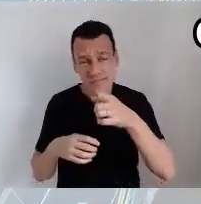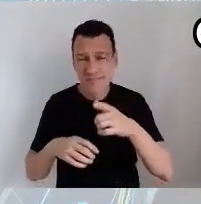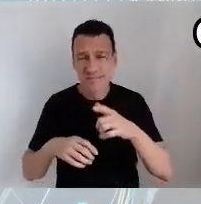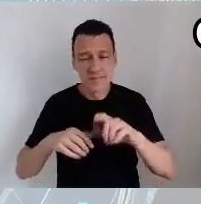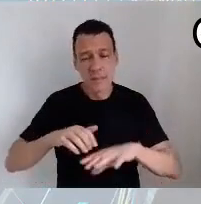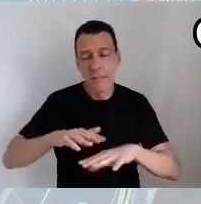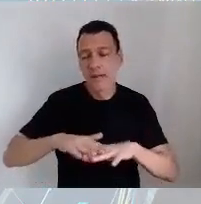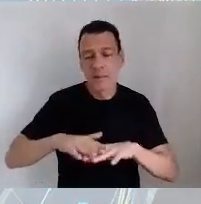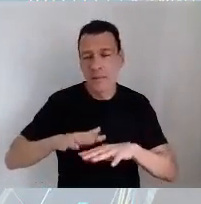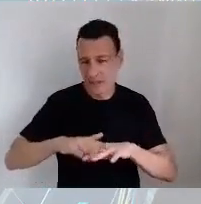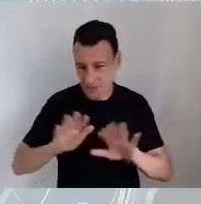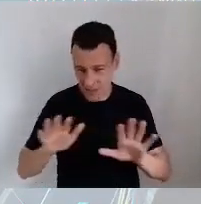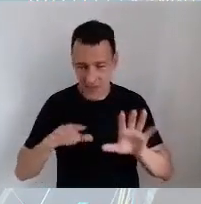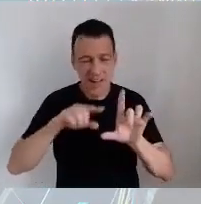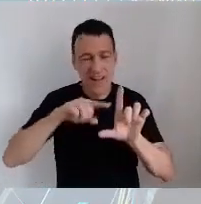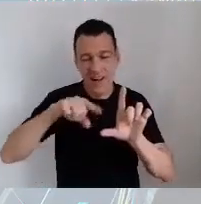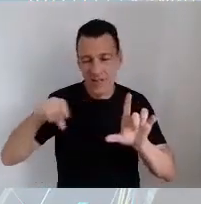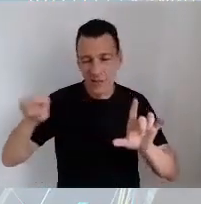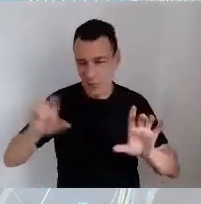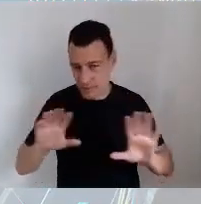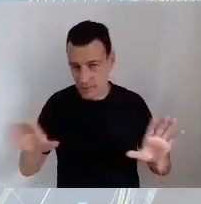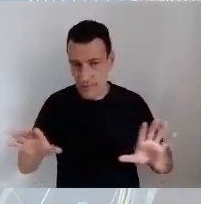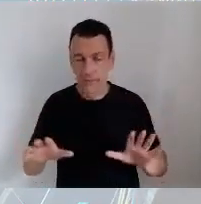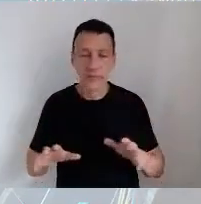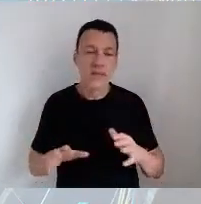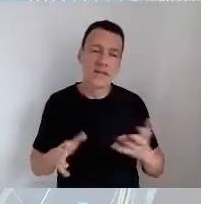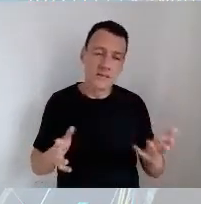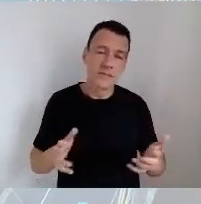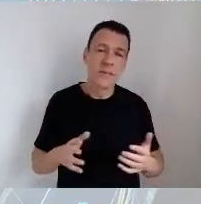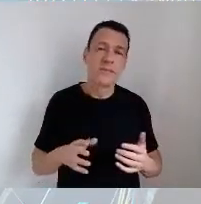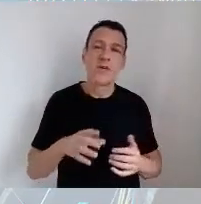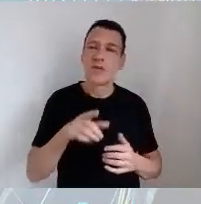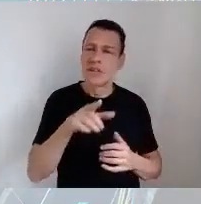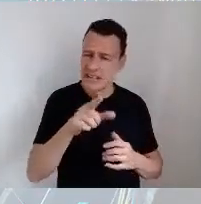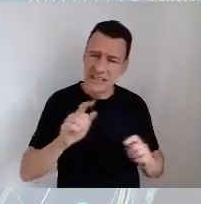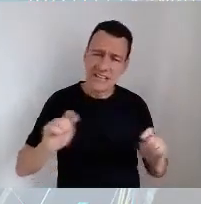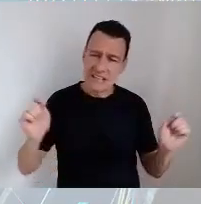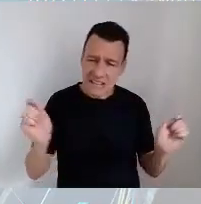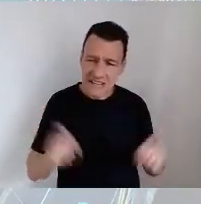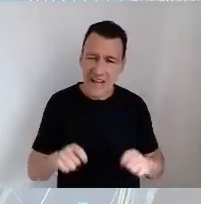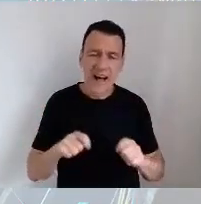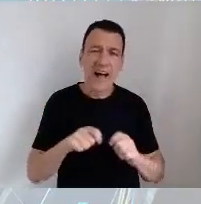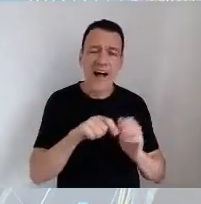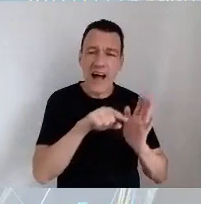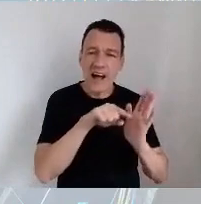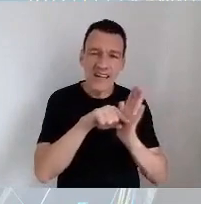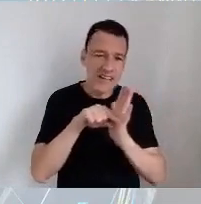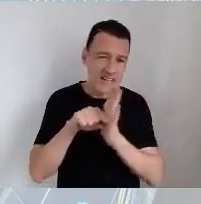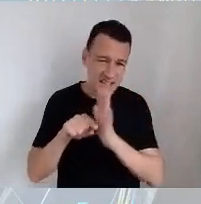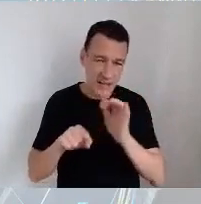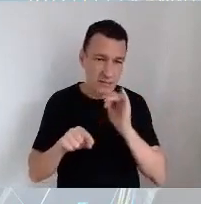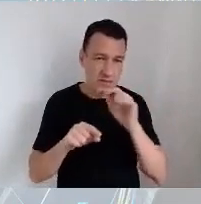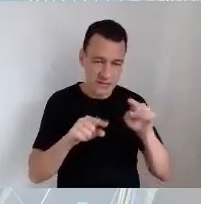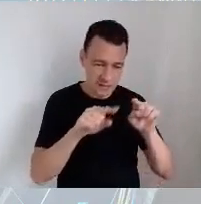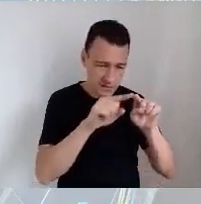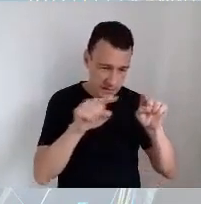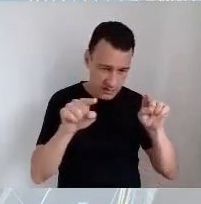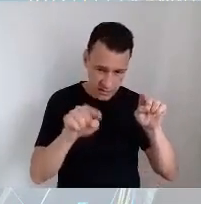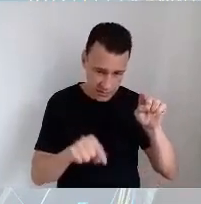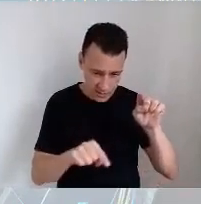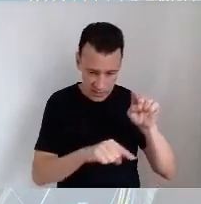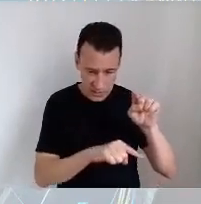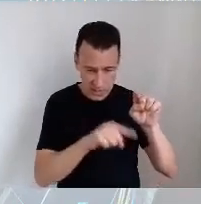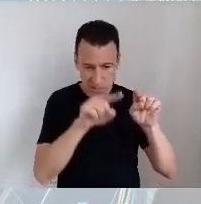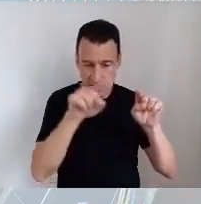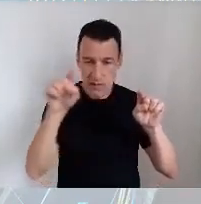sobre grafos você consegue muitas vezes analisar aqui cada vértice representa um determinado peso e você tem aqui essa identificação